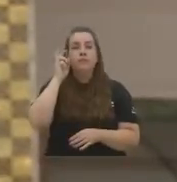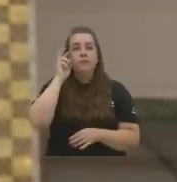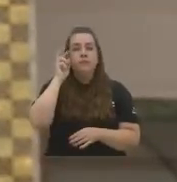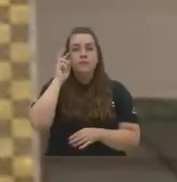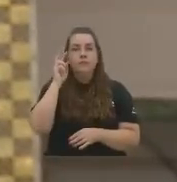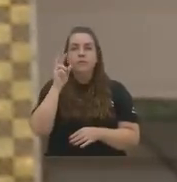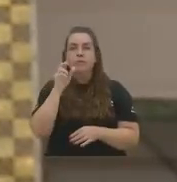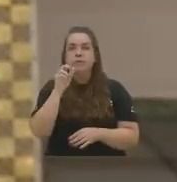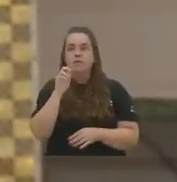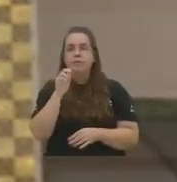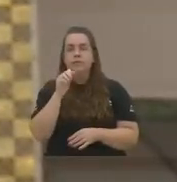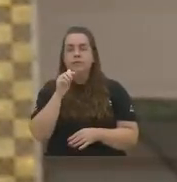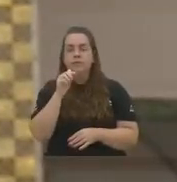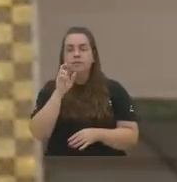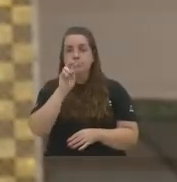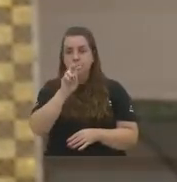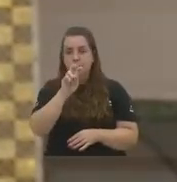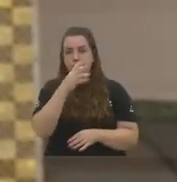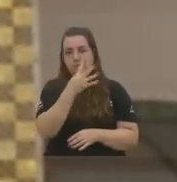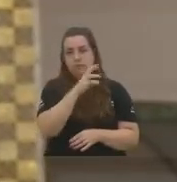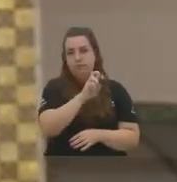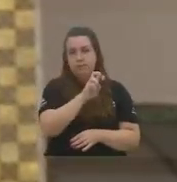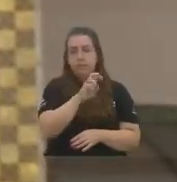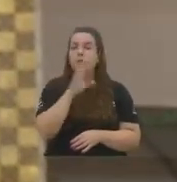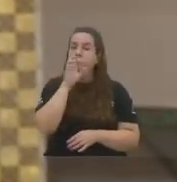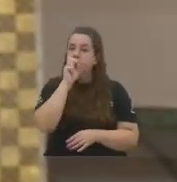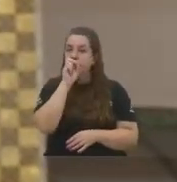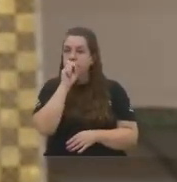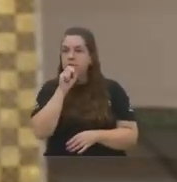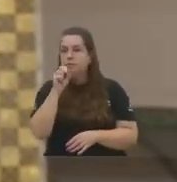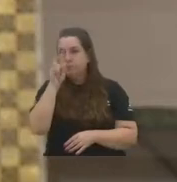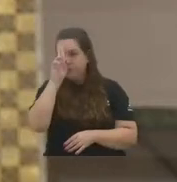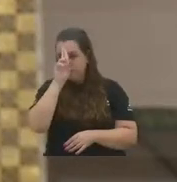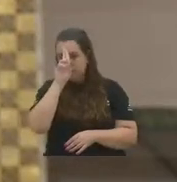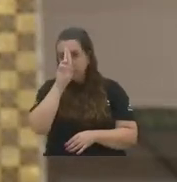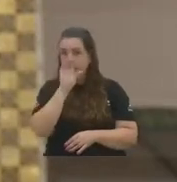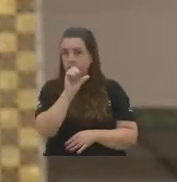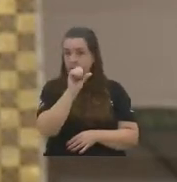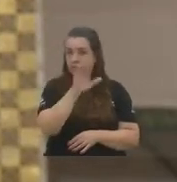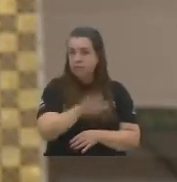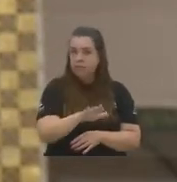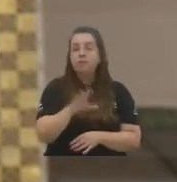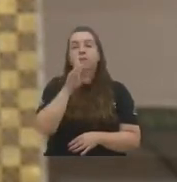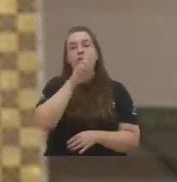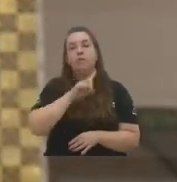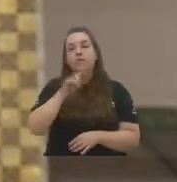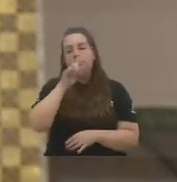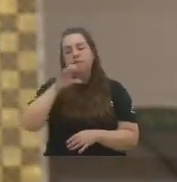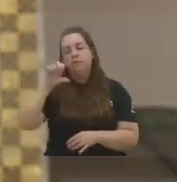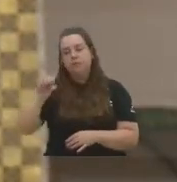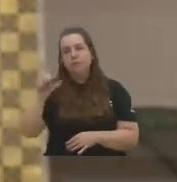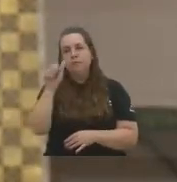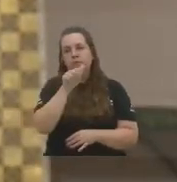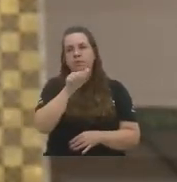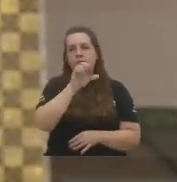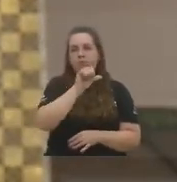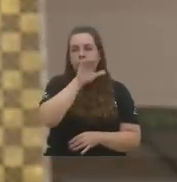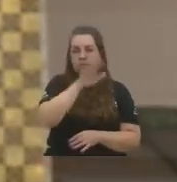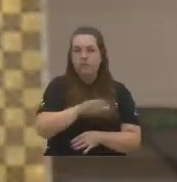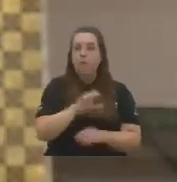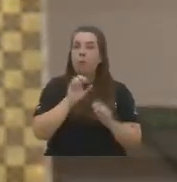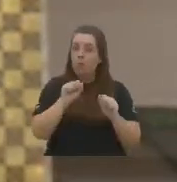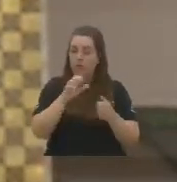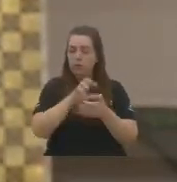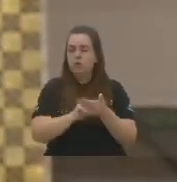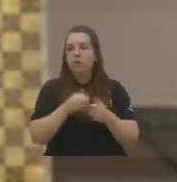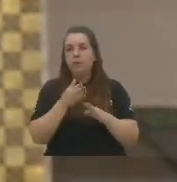às 17:45, sábado, meio-dia e 18 horas. E domingo, 9, 11 e 18 horas. Você pode agendar a